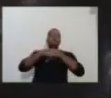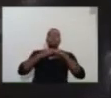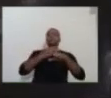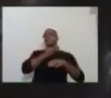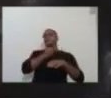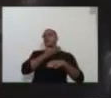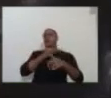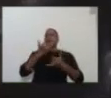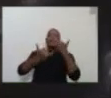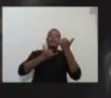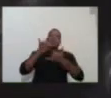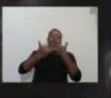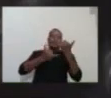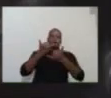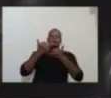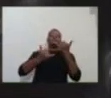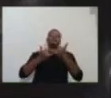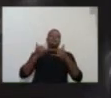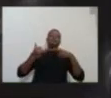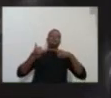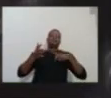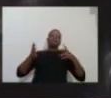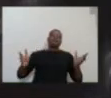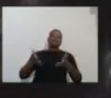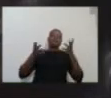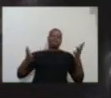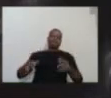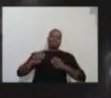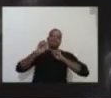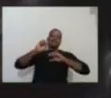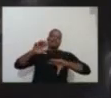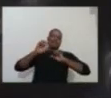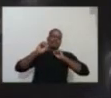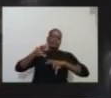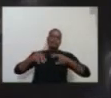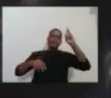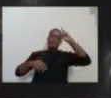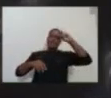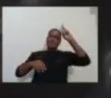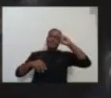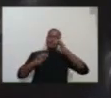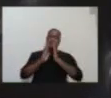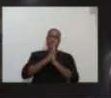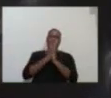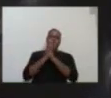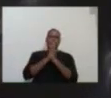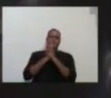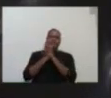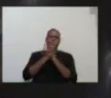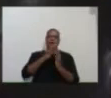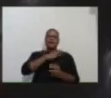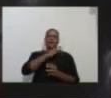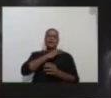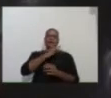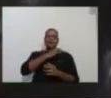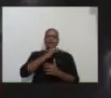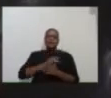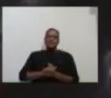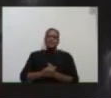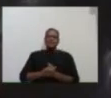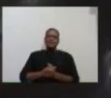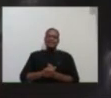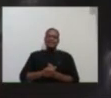ensino. Lembrar da boneca de pano que a menina brincava, lembrar da bola de gude que o